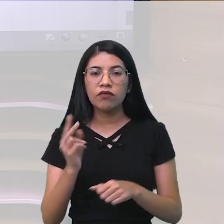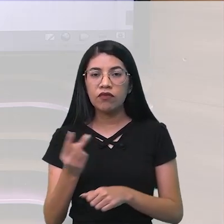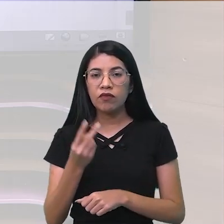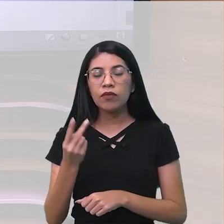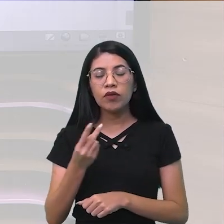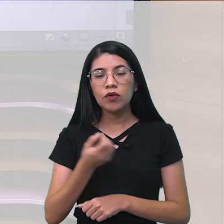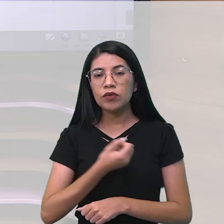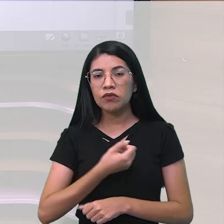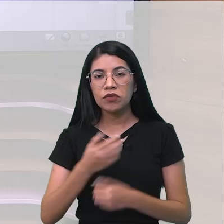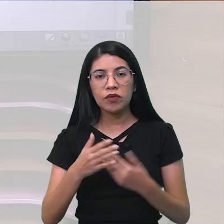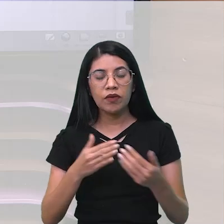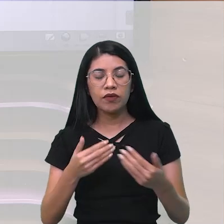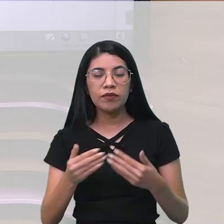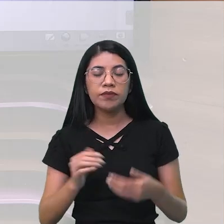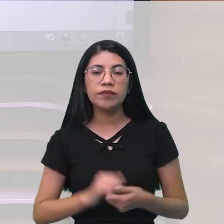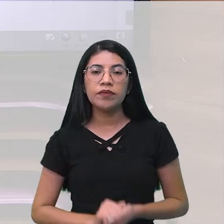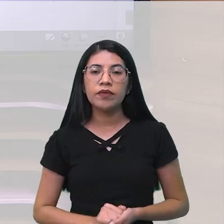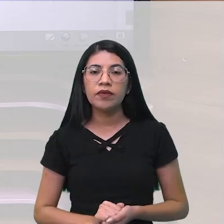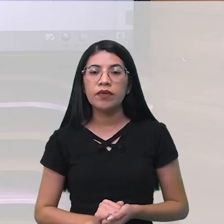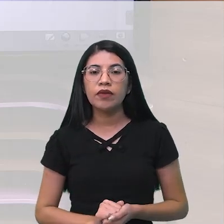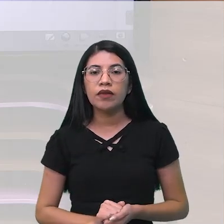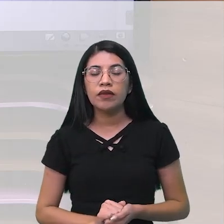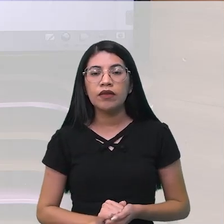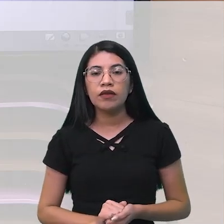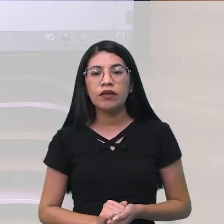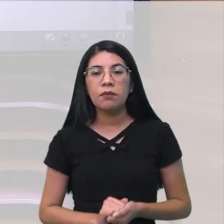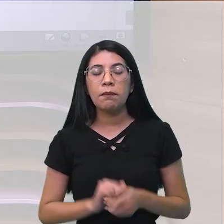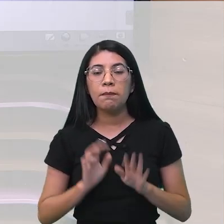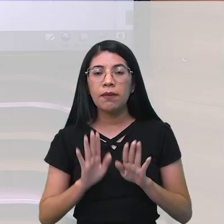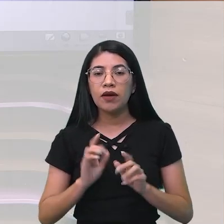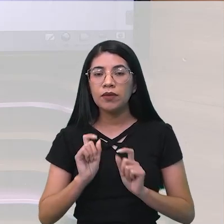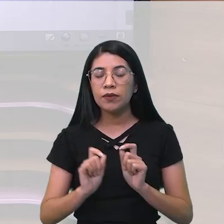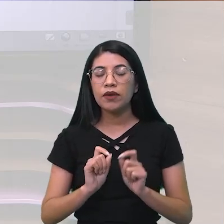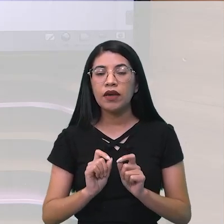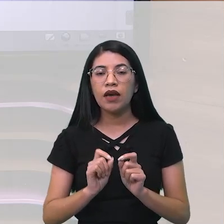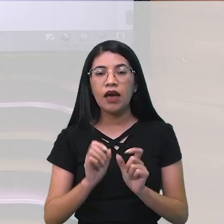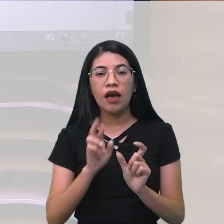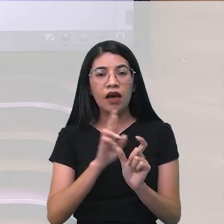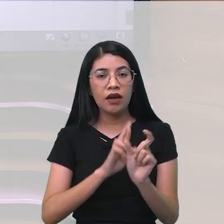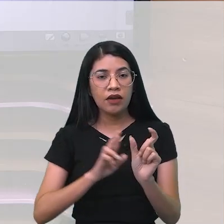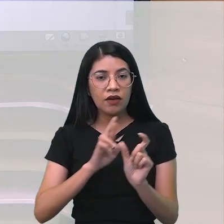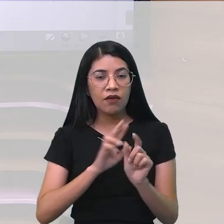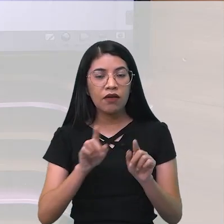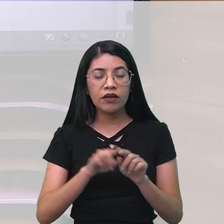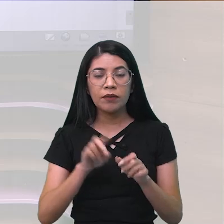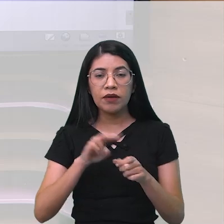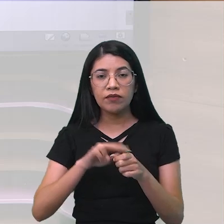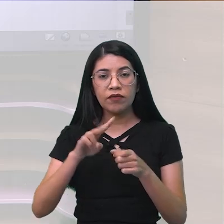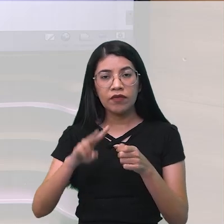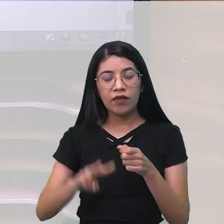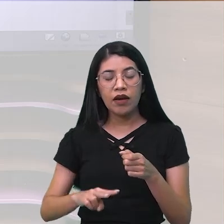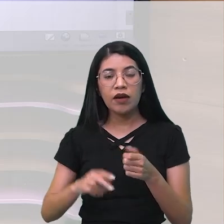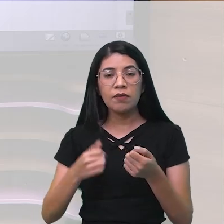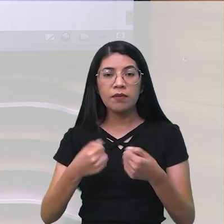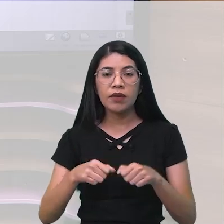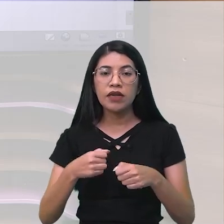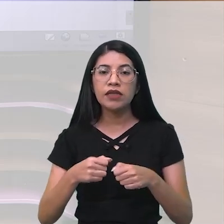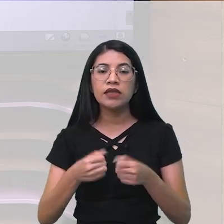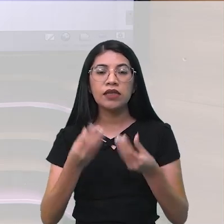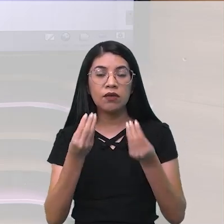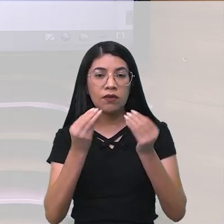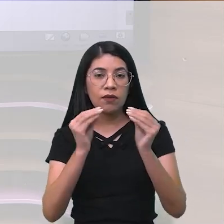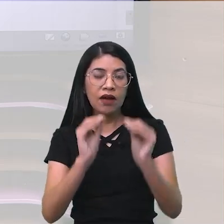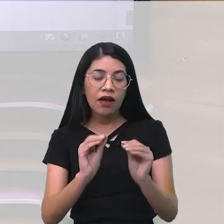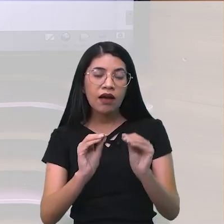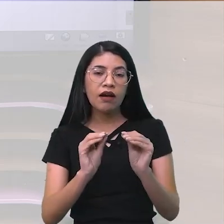O fato é que, no caso tanto da incógnita quanto da variável, esse valor ele vai precisar ser informado